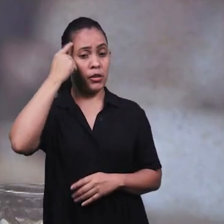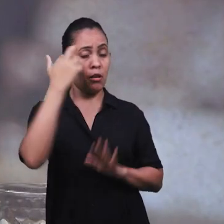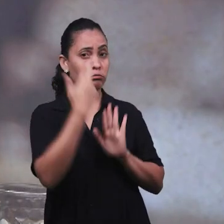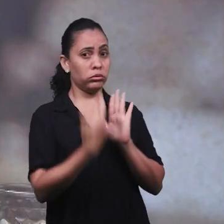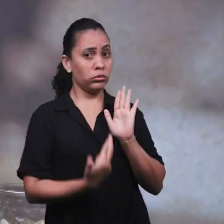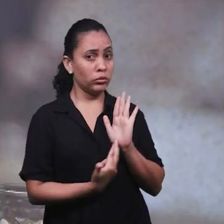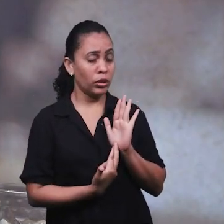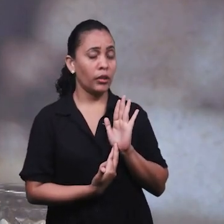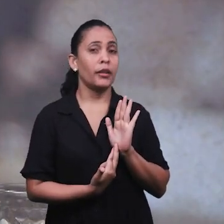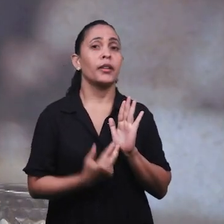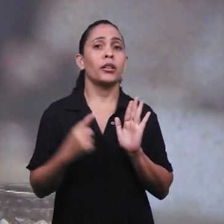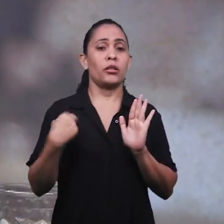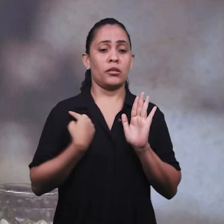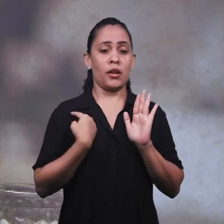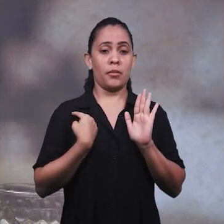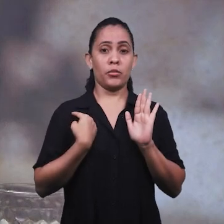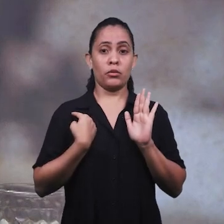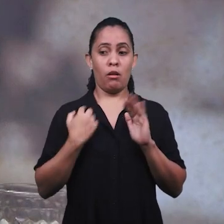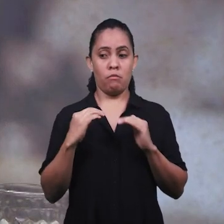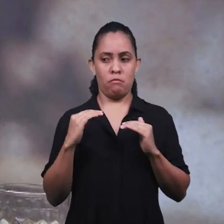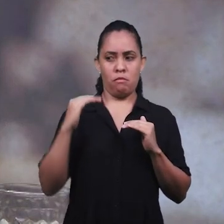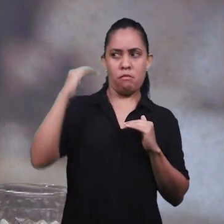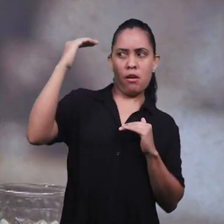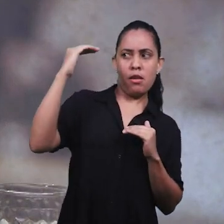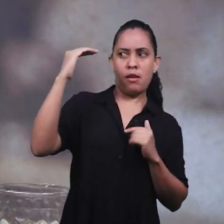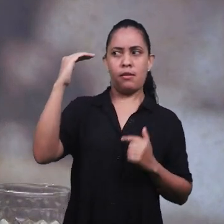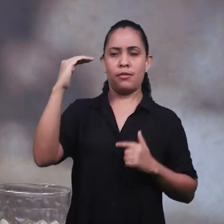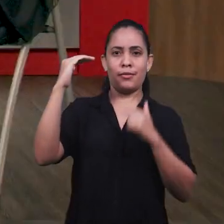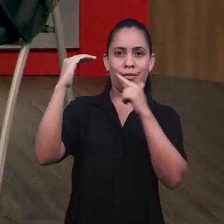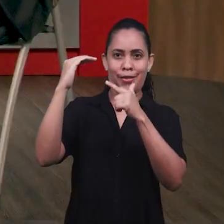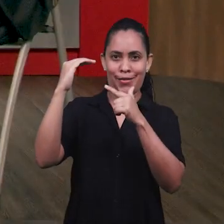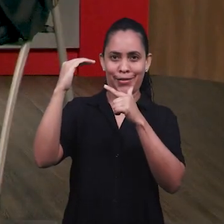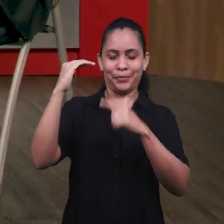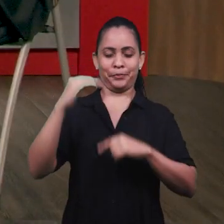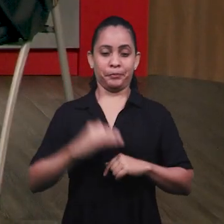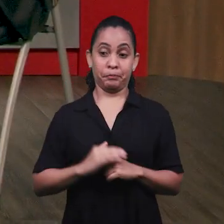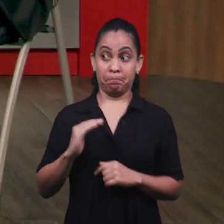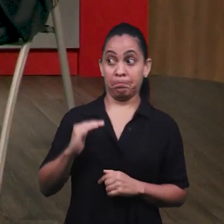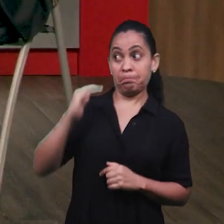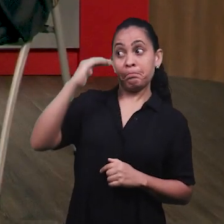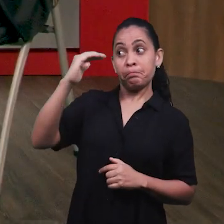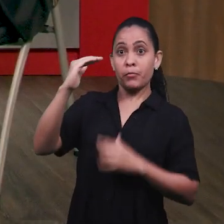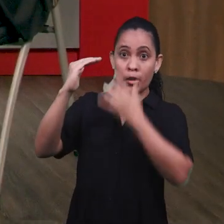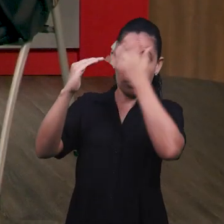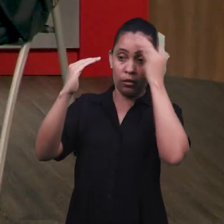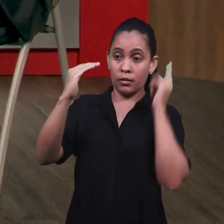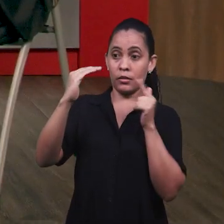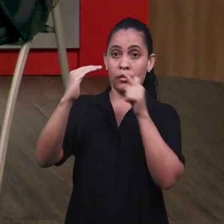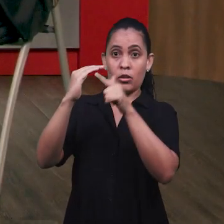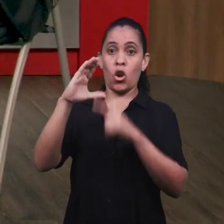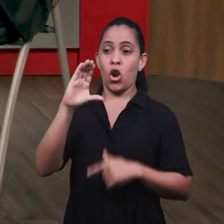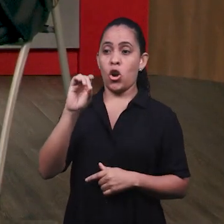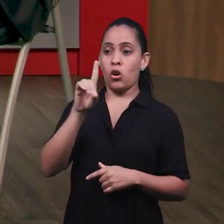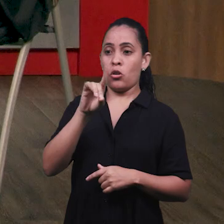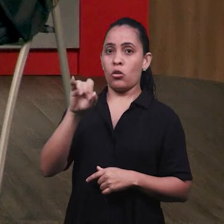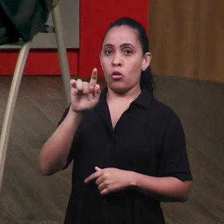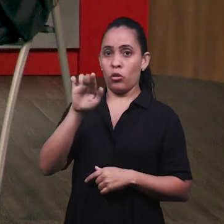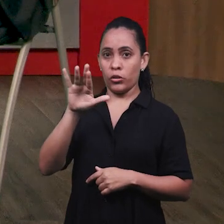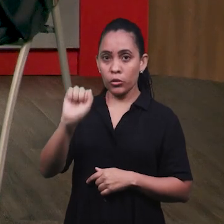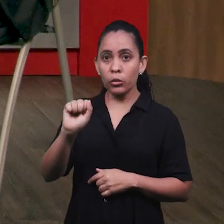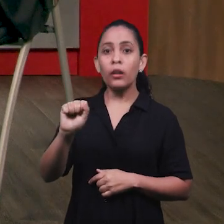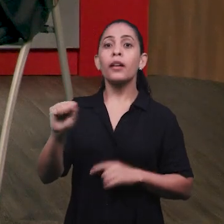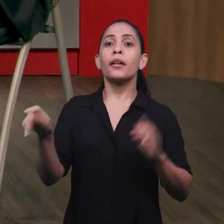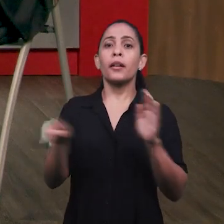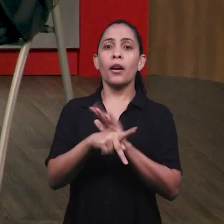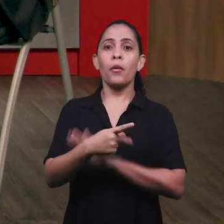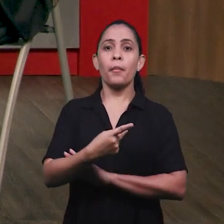regras, a gente tem uma hierarquia. Ah, correto. No topo da hierarquia... Essa seria a minha pergunta. No topo da hierarquia tem o Código Civil, que é uma lei federal